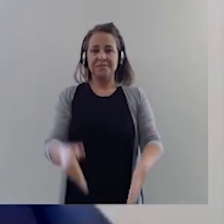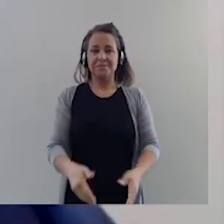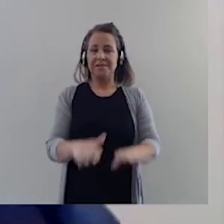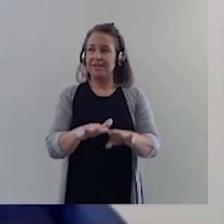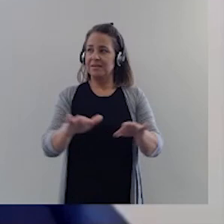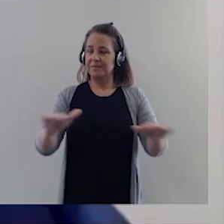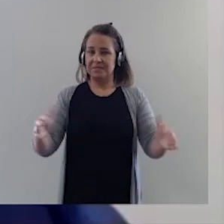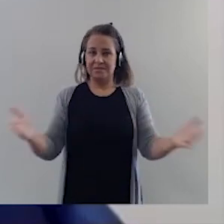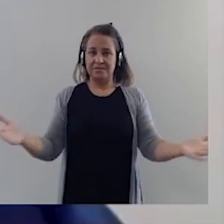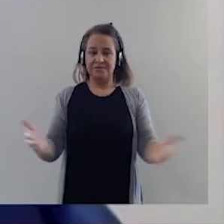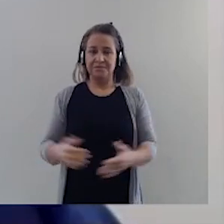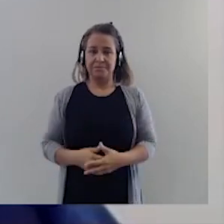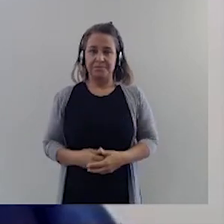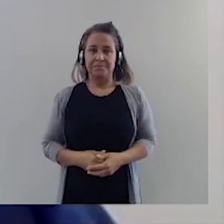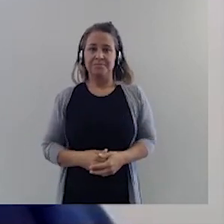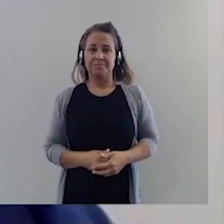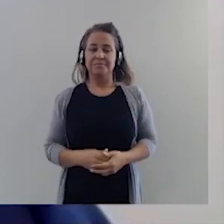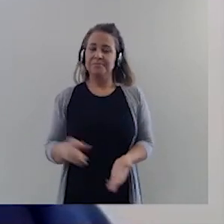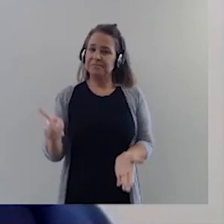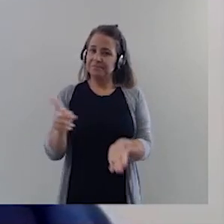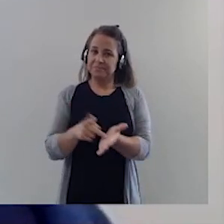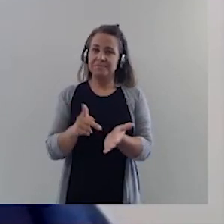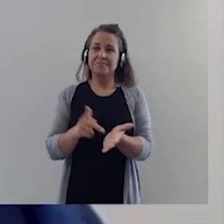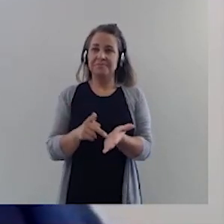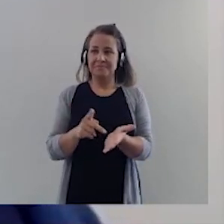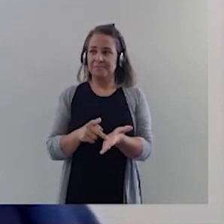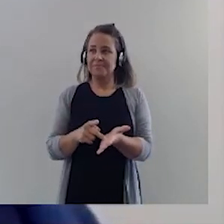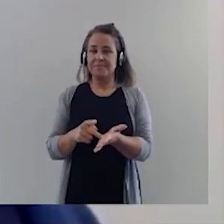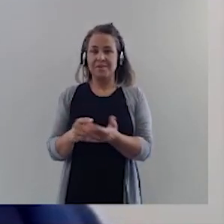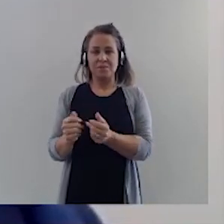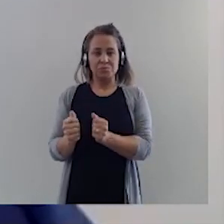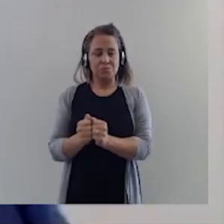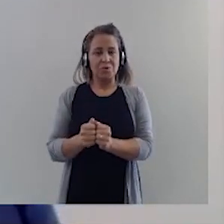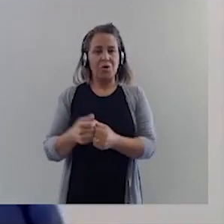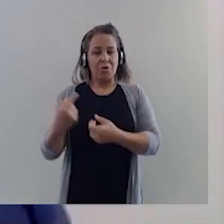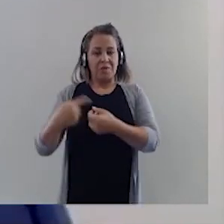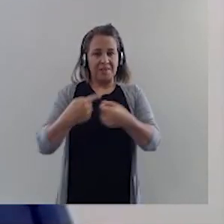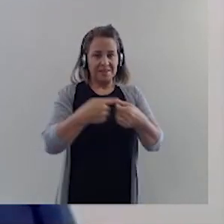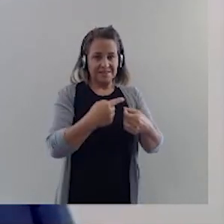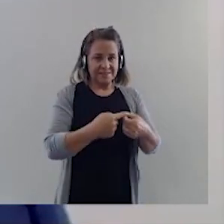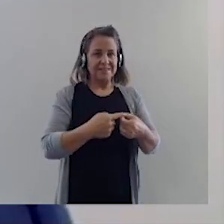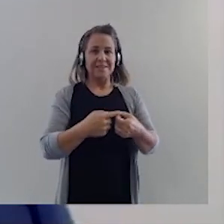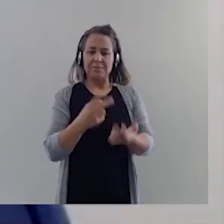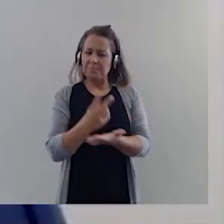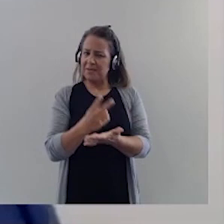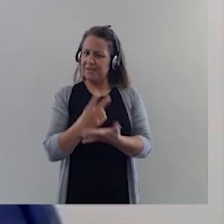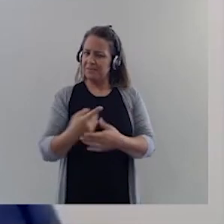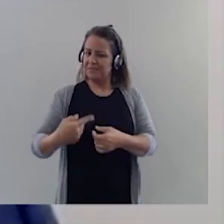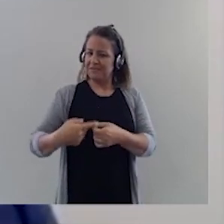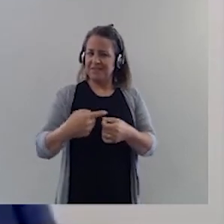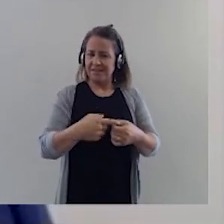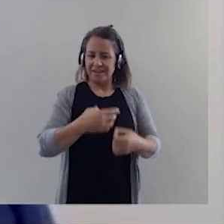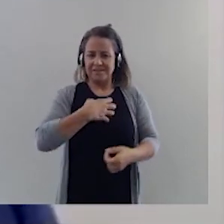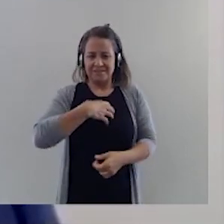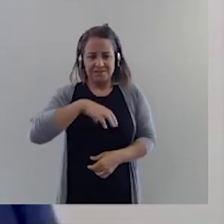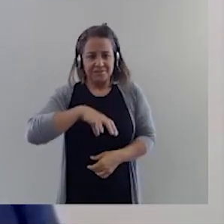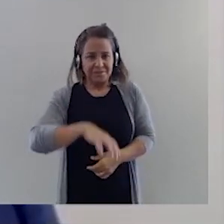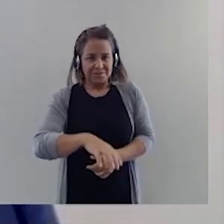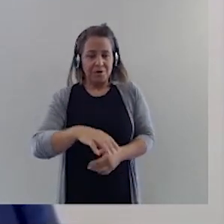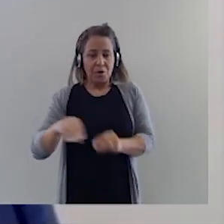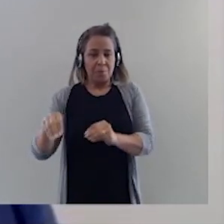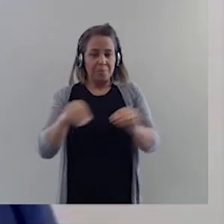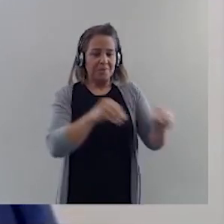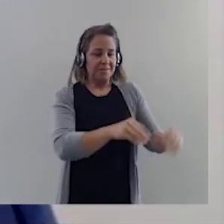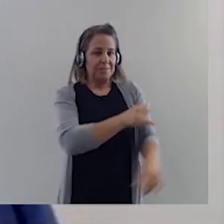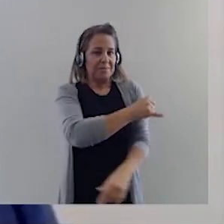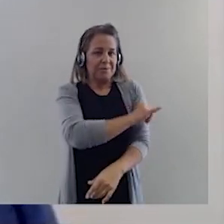mesa. Eu realmente sou seu conterrâneo, nasci em Salvador, fui para o Rio muito novo,